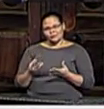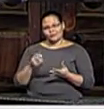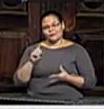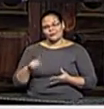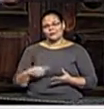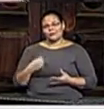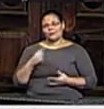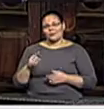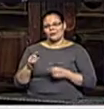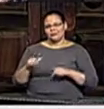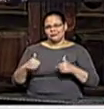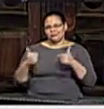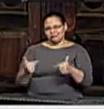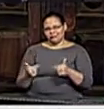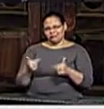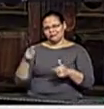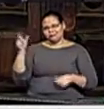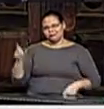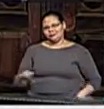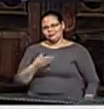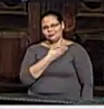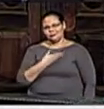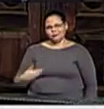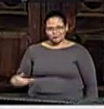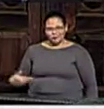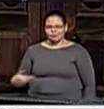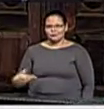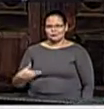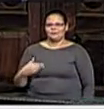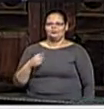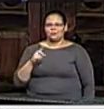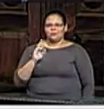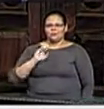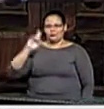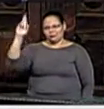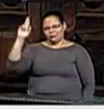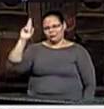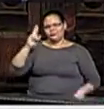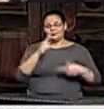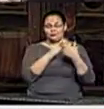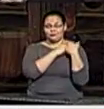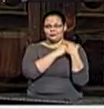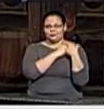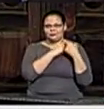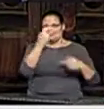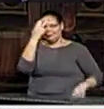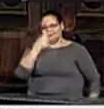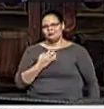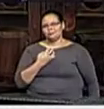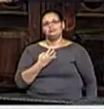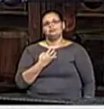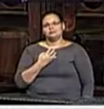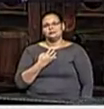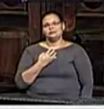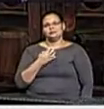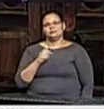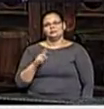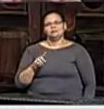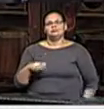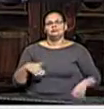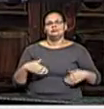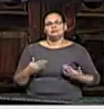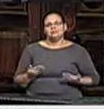presidir as ações de um executivo que tenha responsabilidade, seriedade e, acima de tudo, o